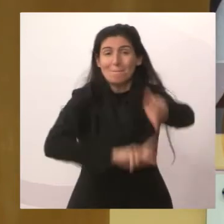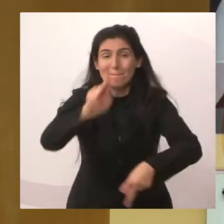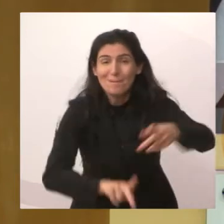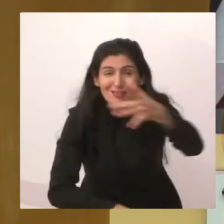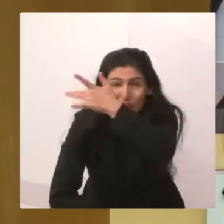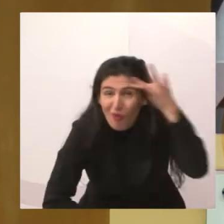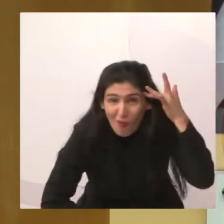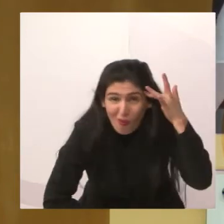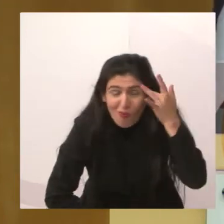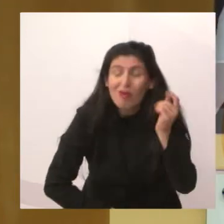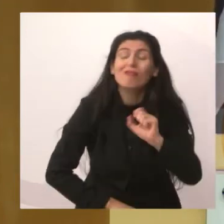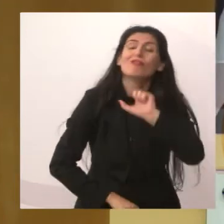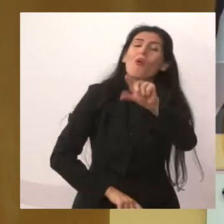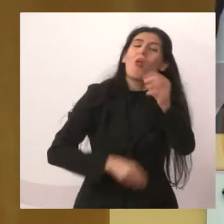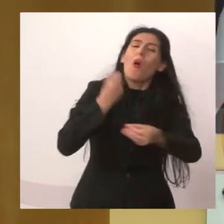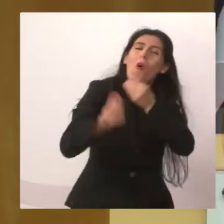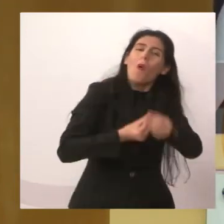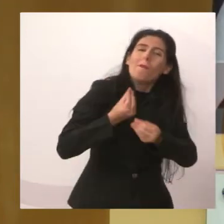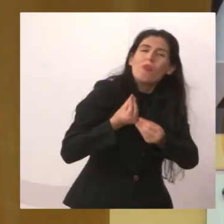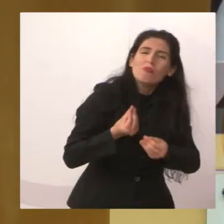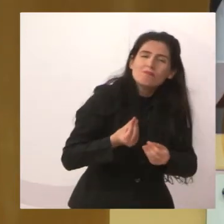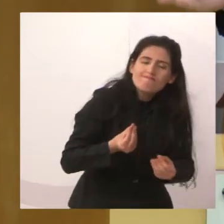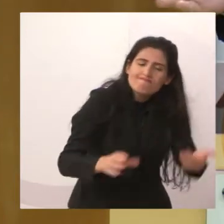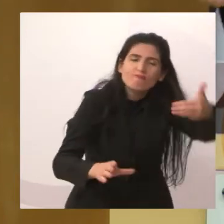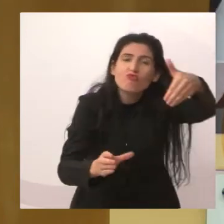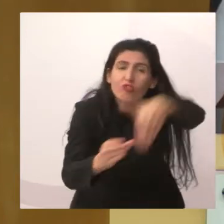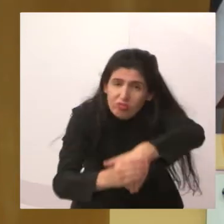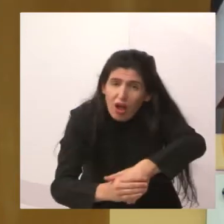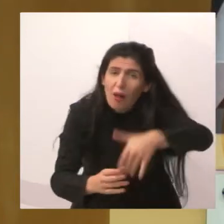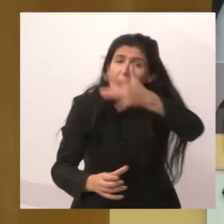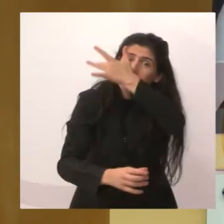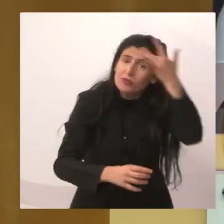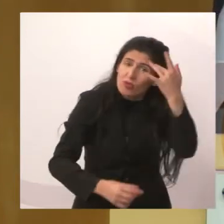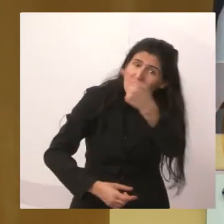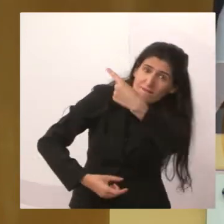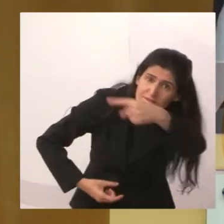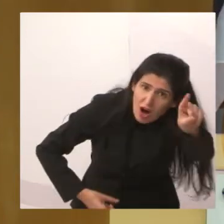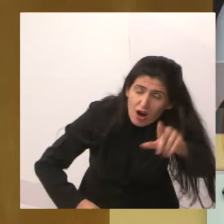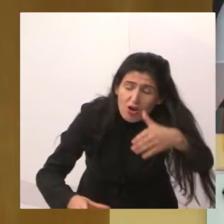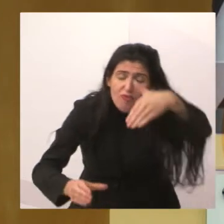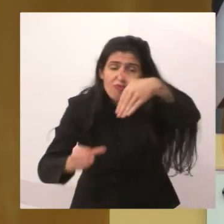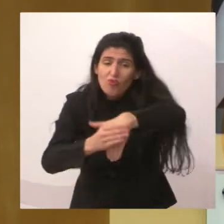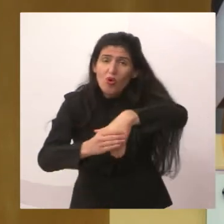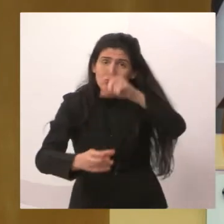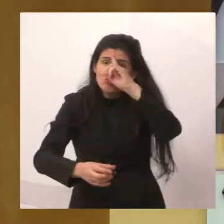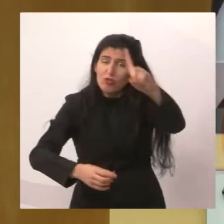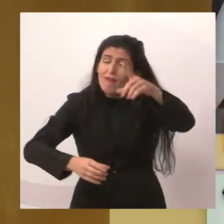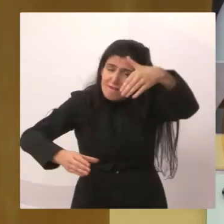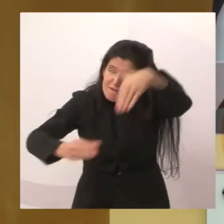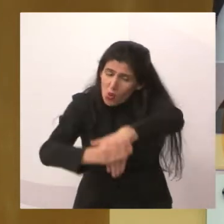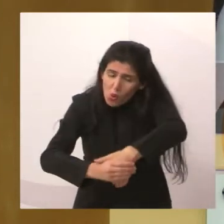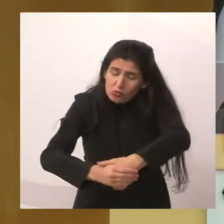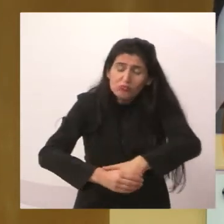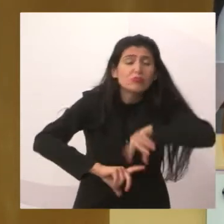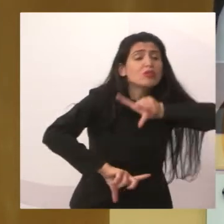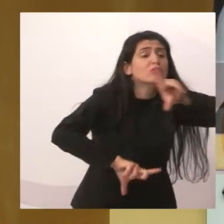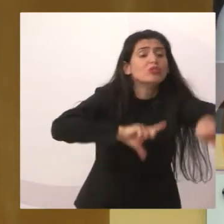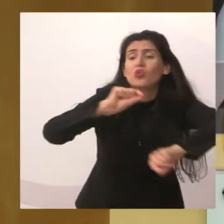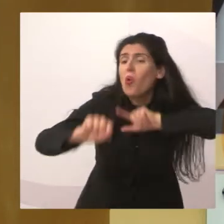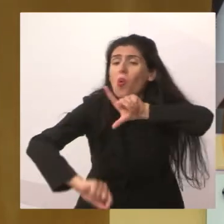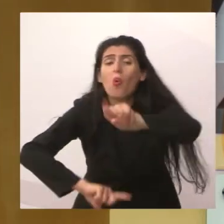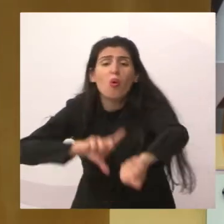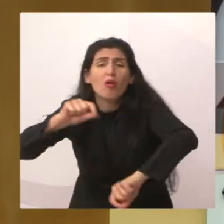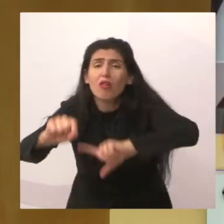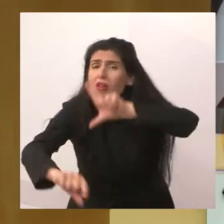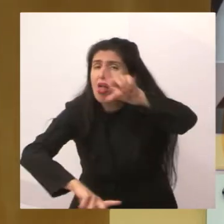deve escolher na urna, é o povo que deve ir lá no dia da votação e escolher aqueles ou